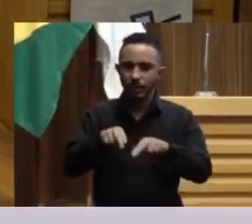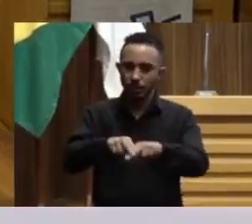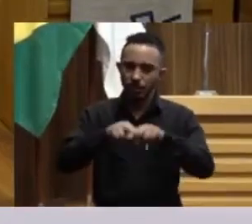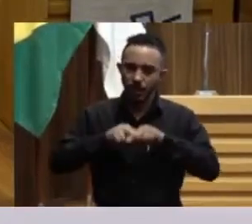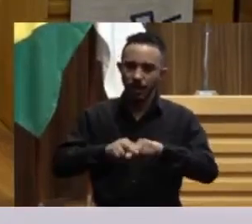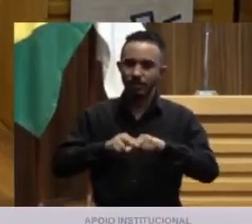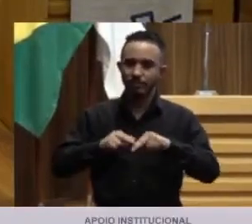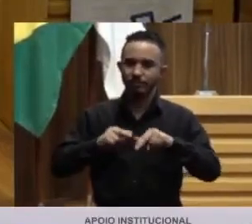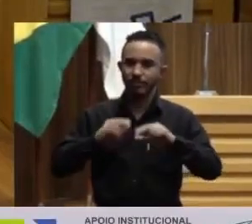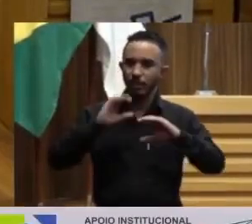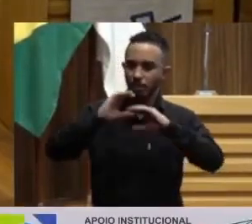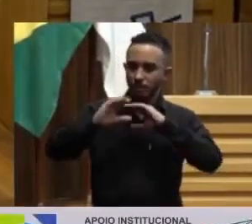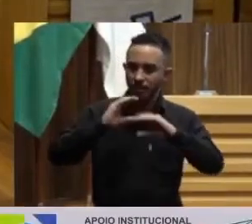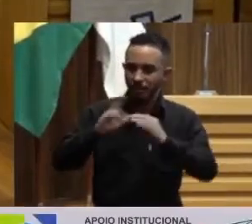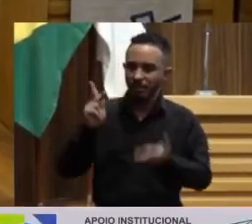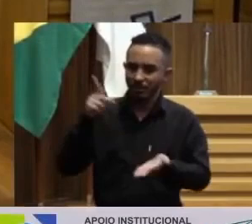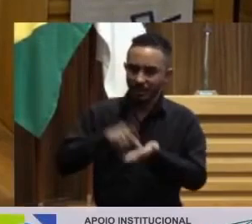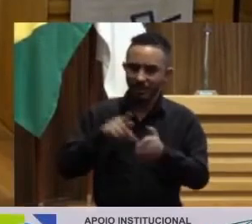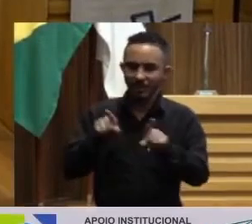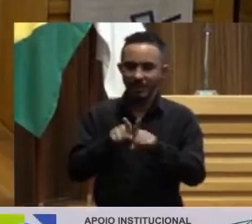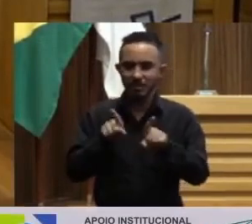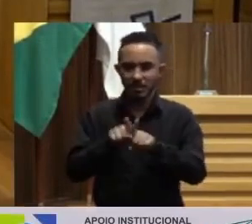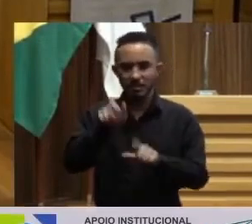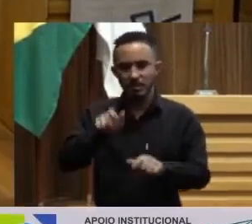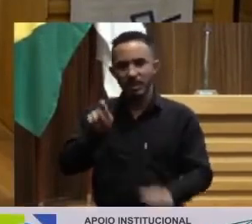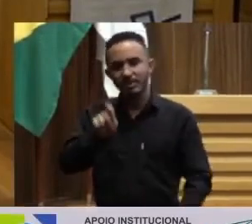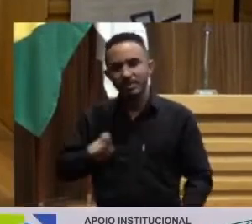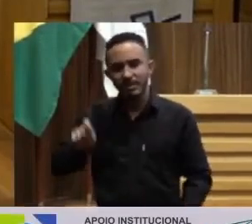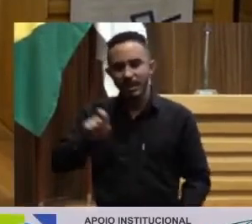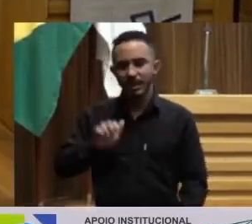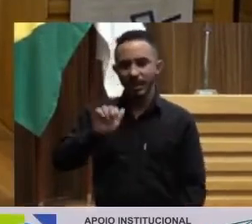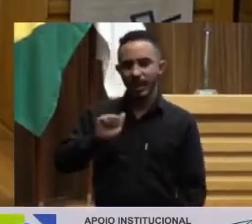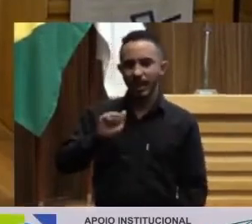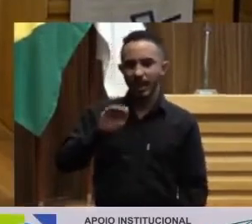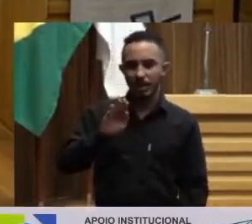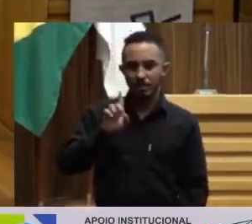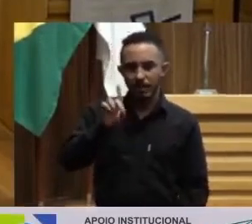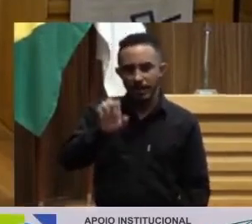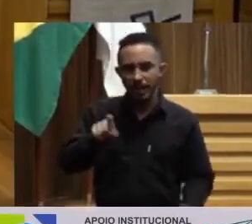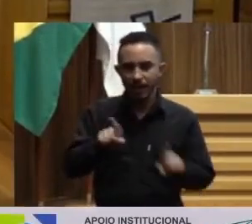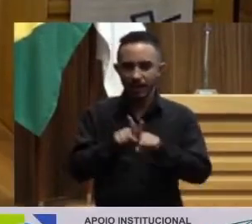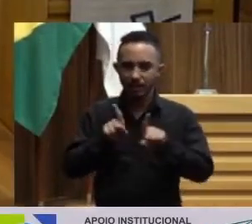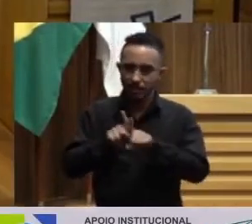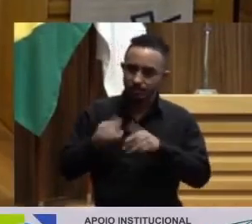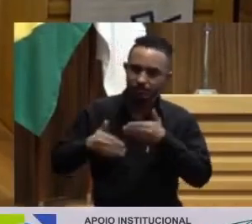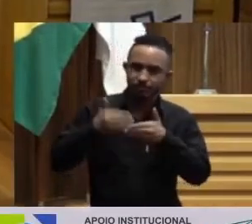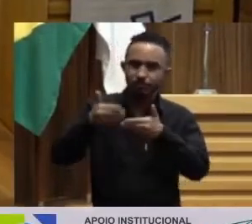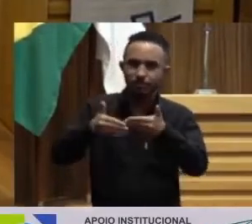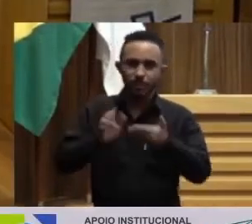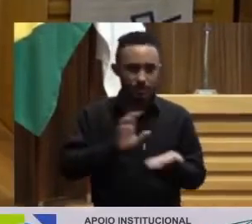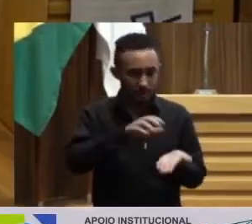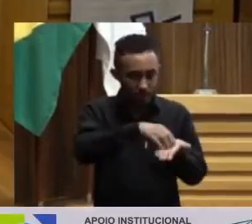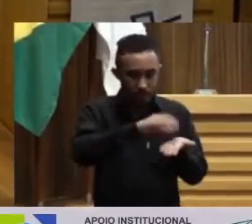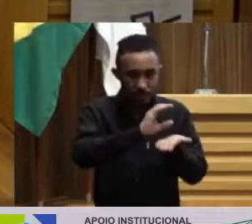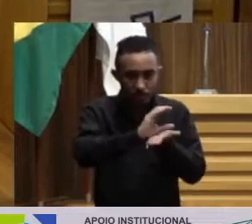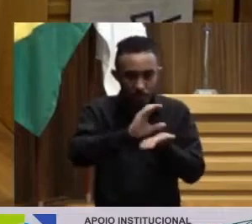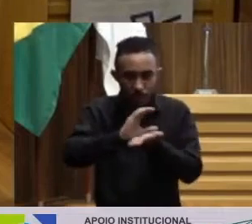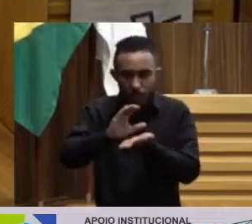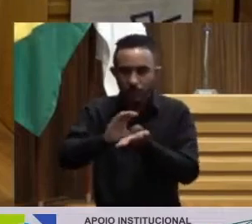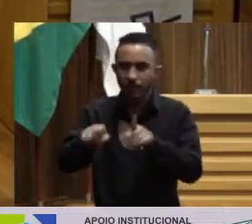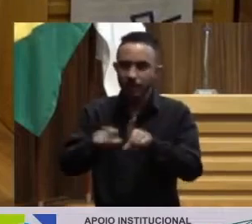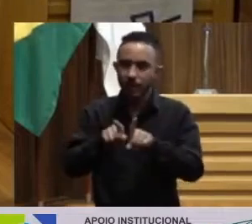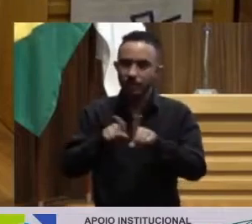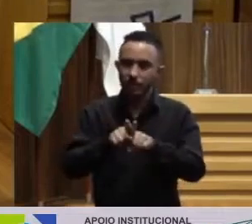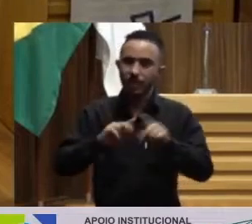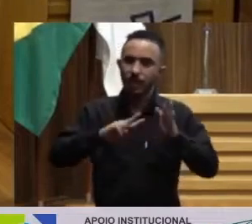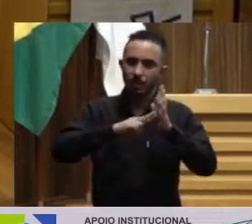canais oficiais e, claro, os associados da BDE, os bancos de desenvolvimento, bancos federais, agências de fomento, cooperativas